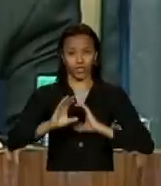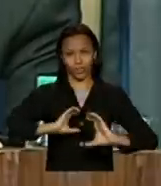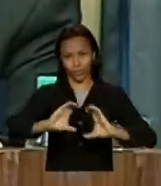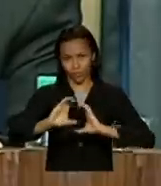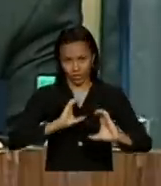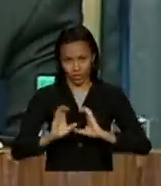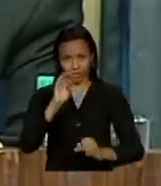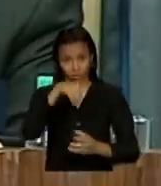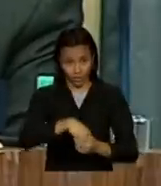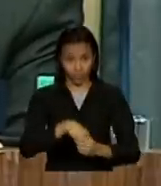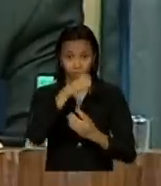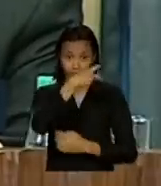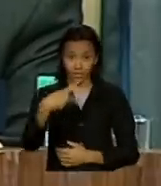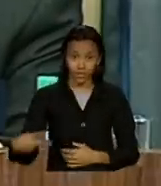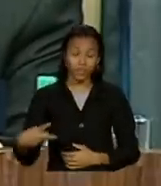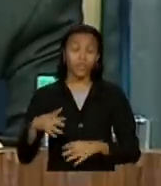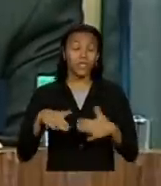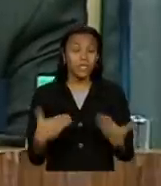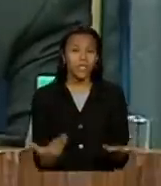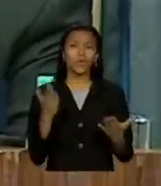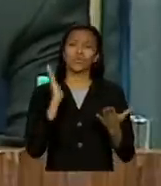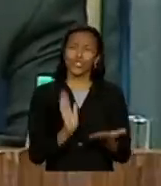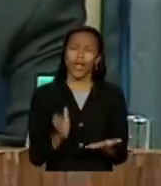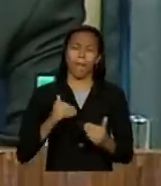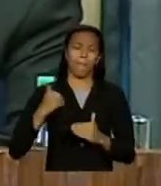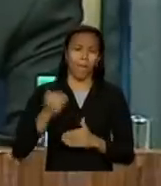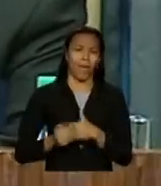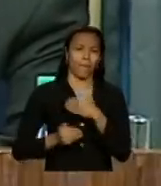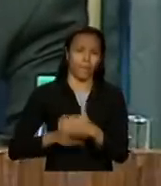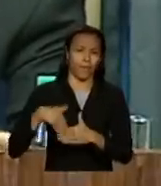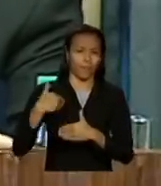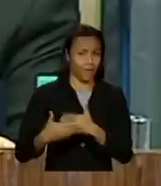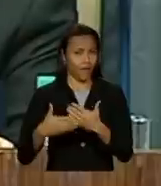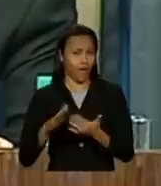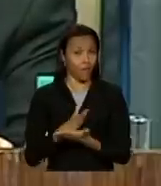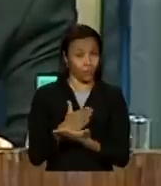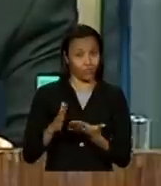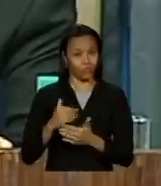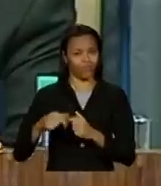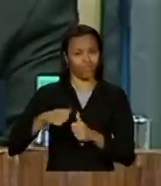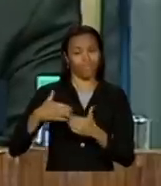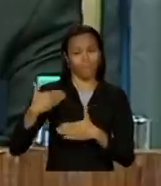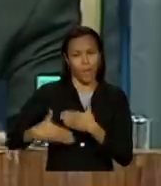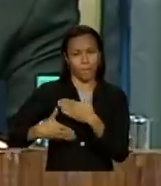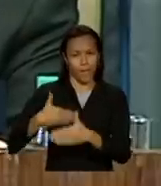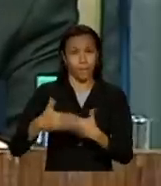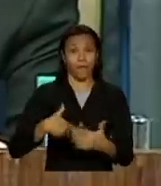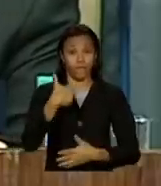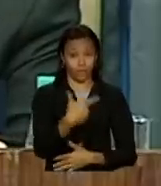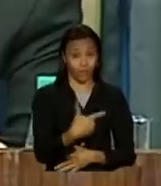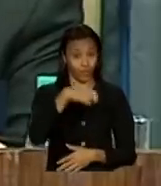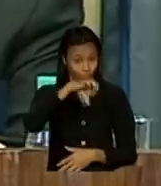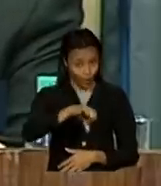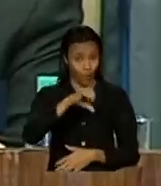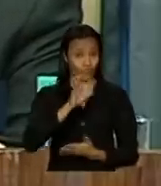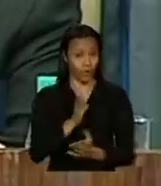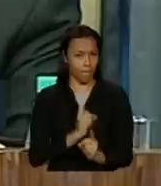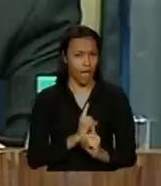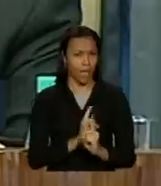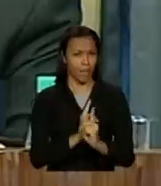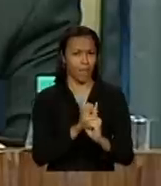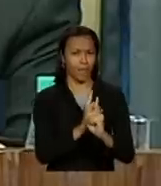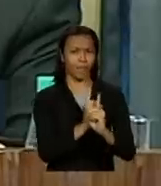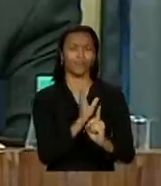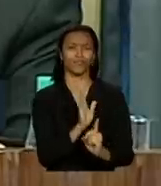da presidência desde então sucessivamente com alguma regularidade 29 vezes portanto nós